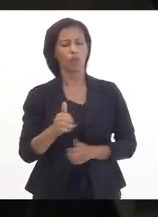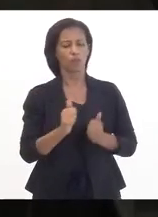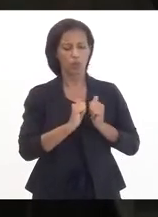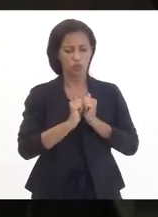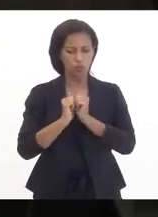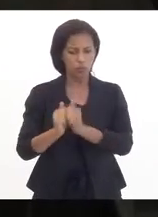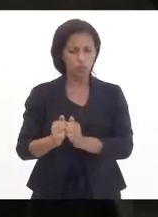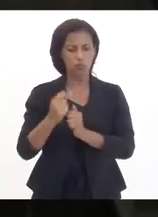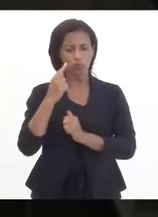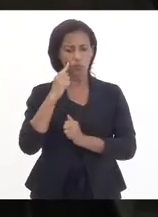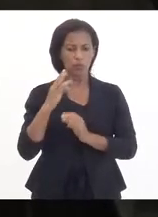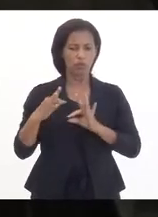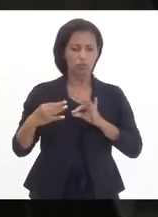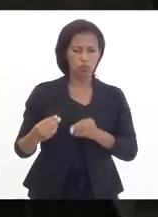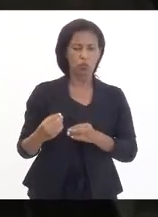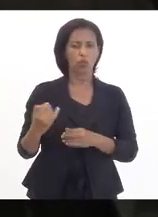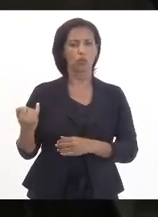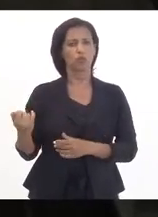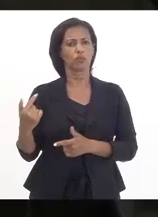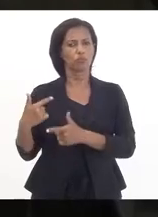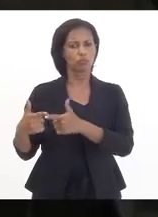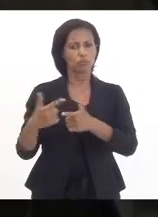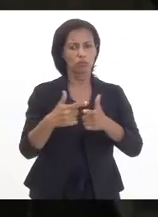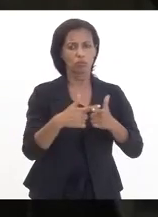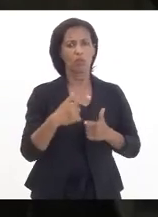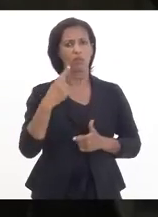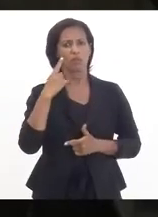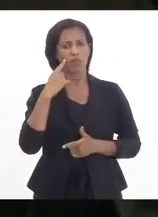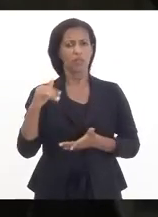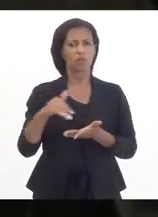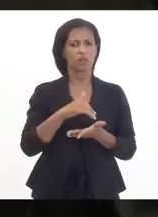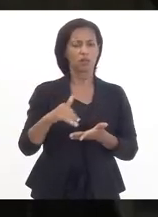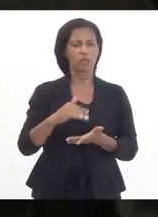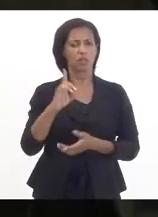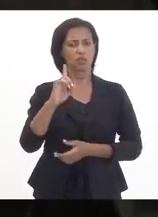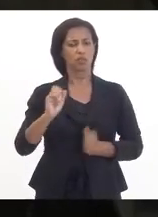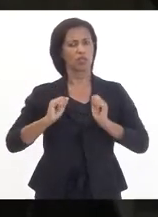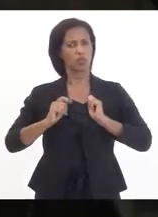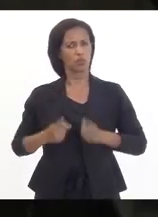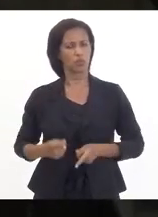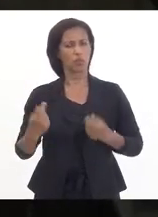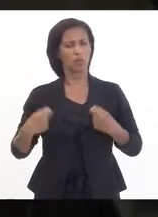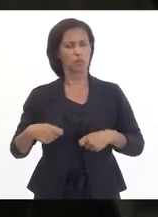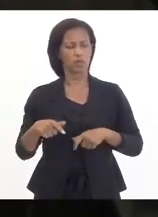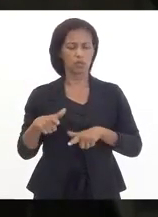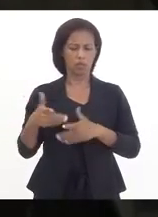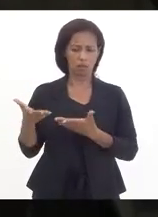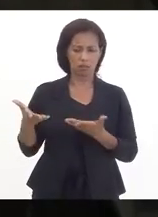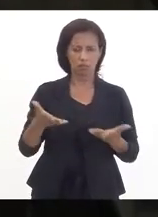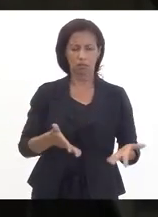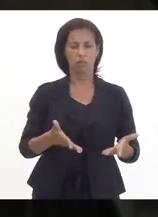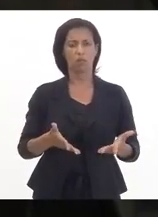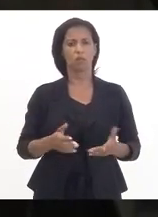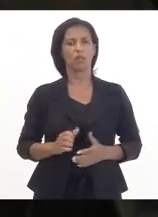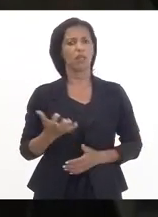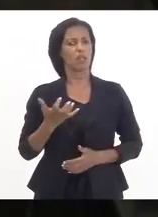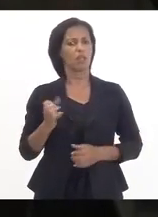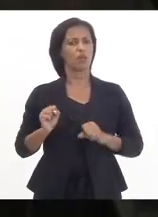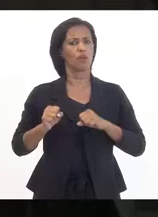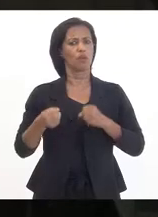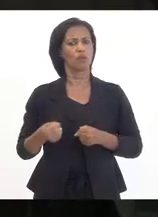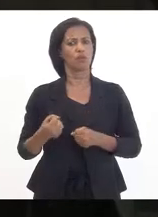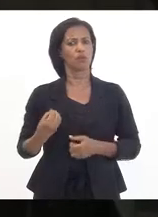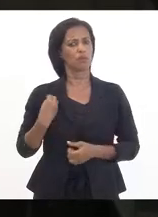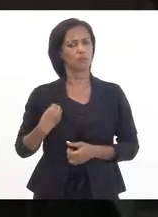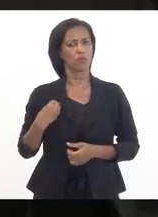acompanhando todos os fatos, cumprindo o papel que a Secretaria de Direitos Humanos precisa cumprir. Quero reforçar e fortalecer a presença